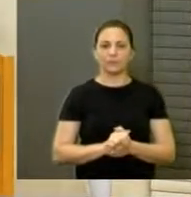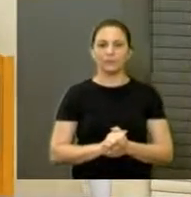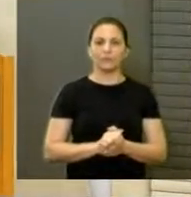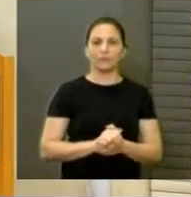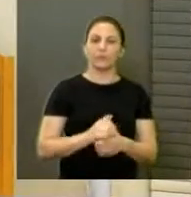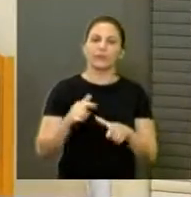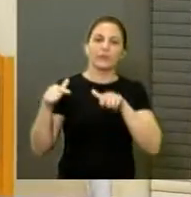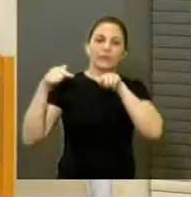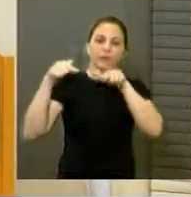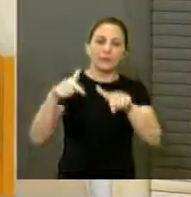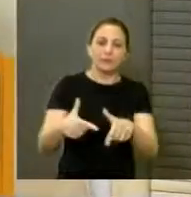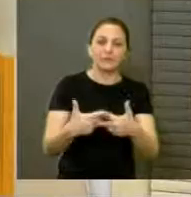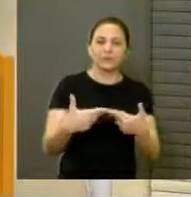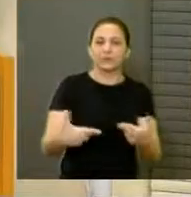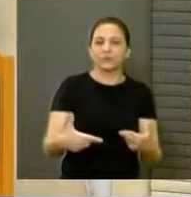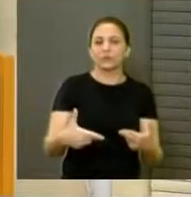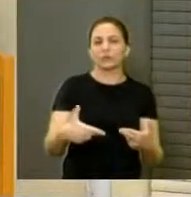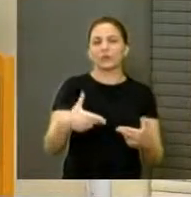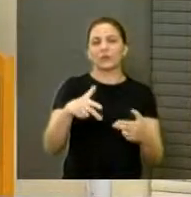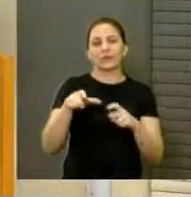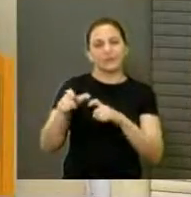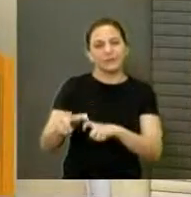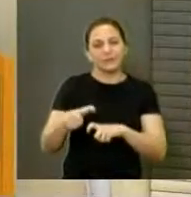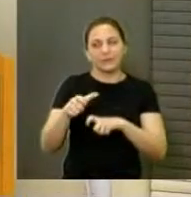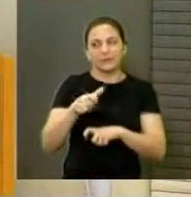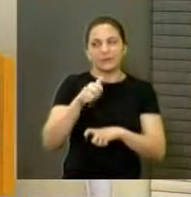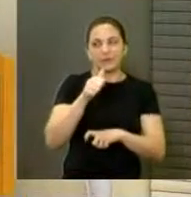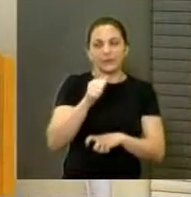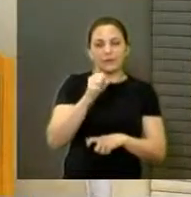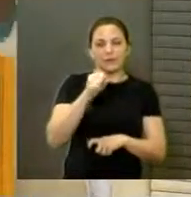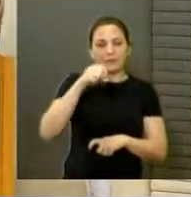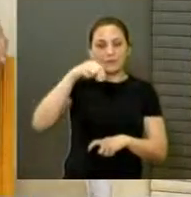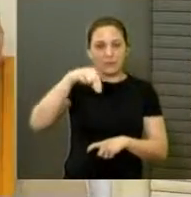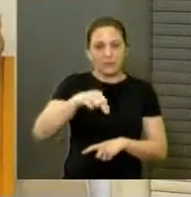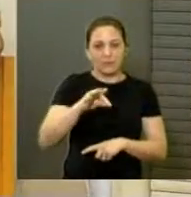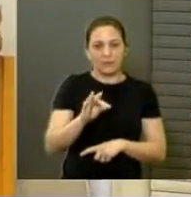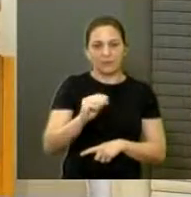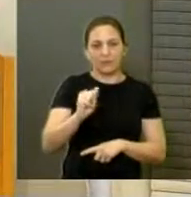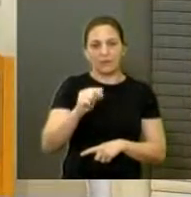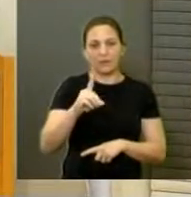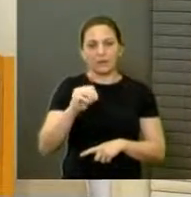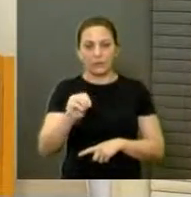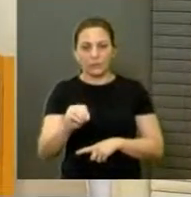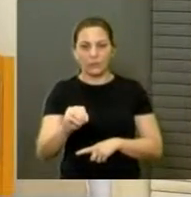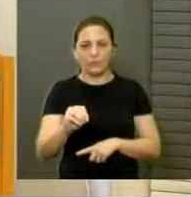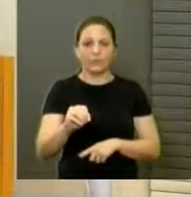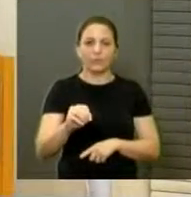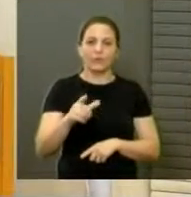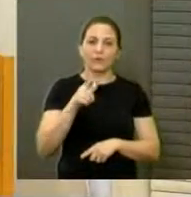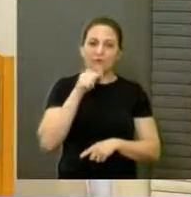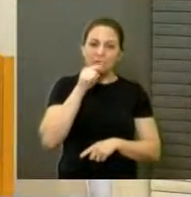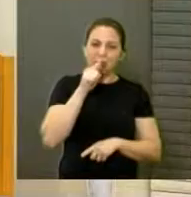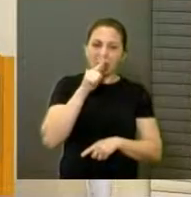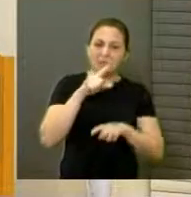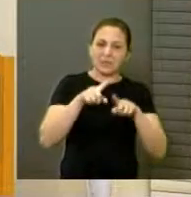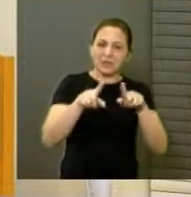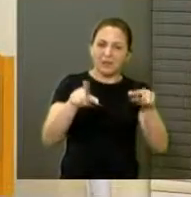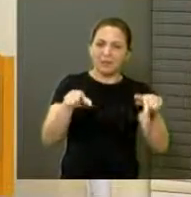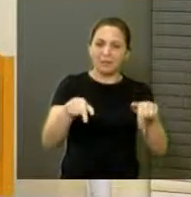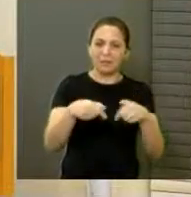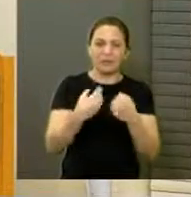Luta tanto pelos assentados. Pelo amor de Deus, que isso, que aquilo. A represa está lá.